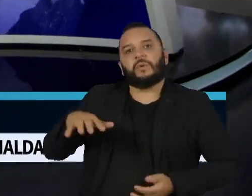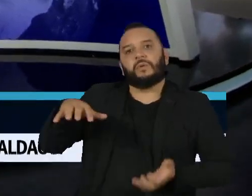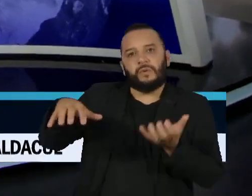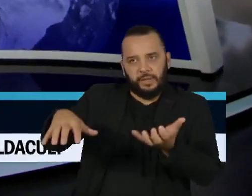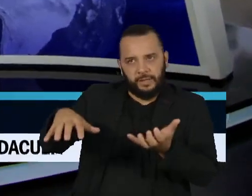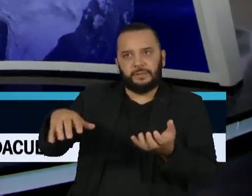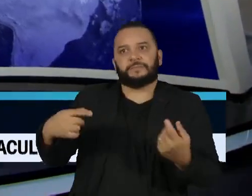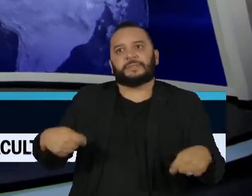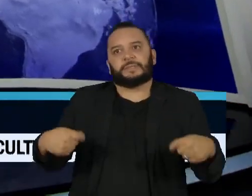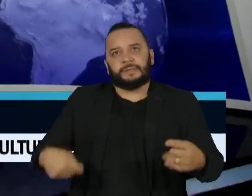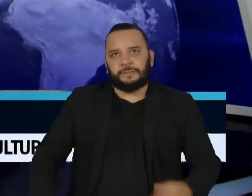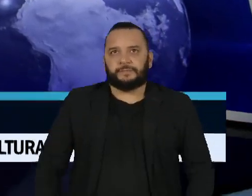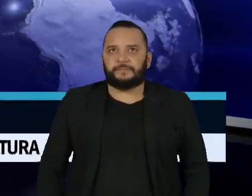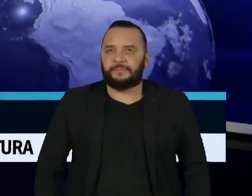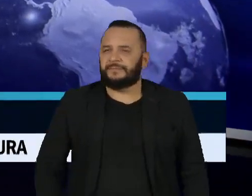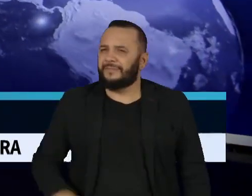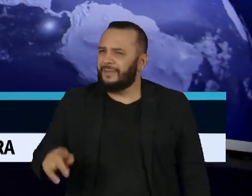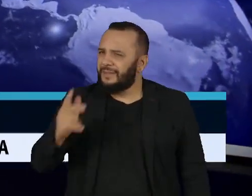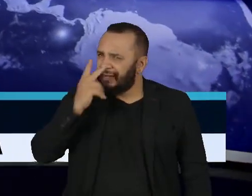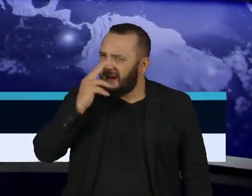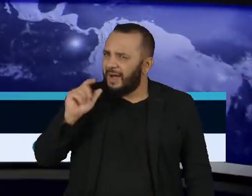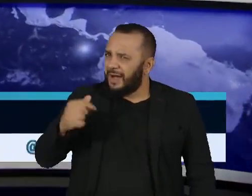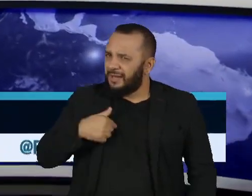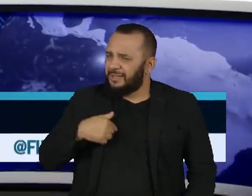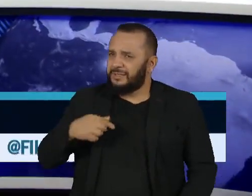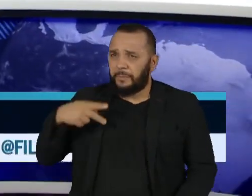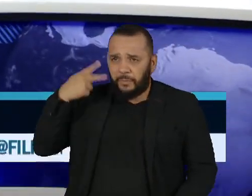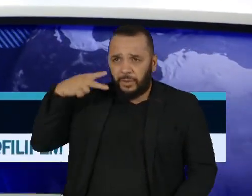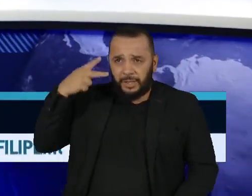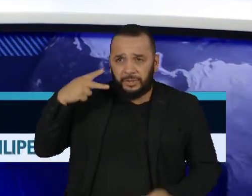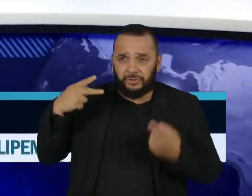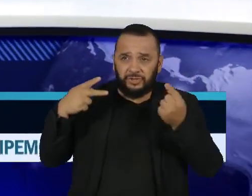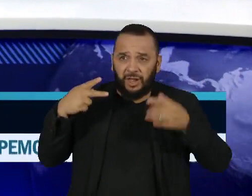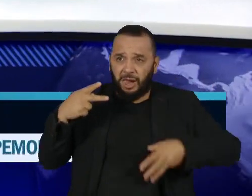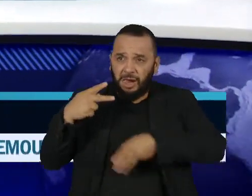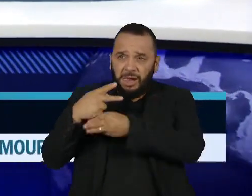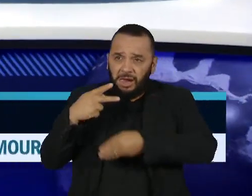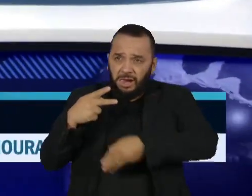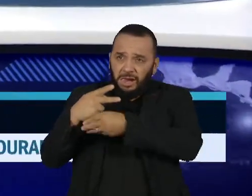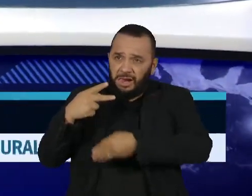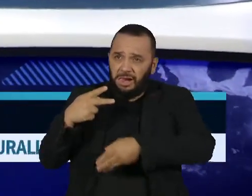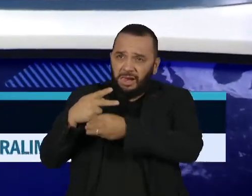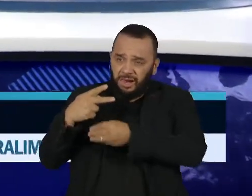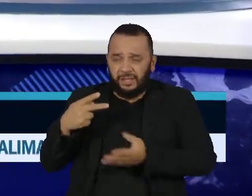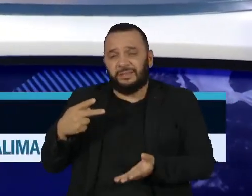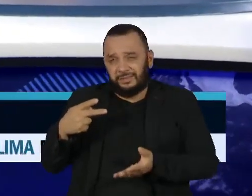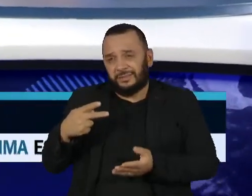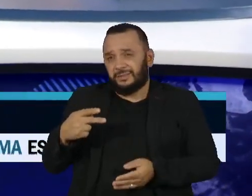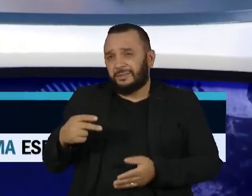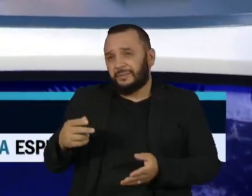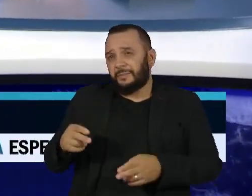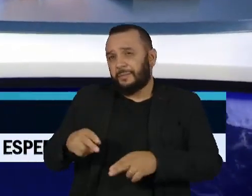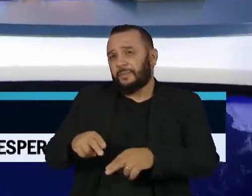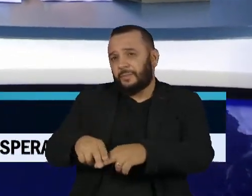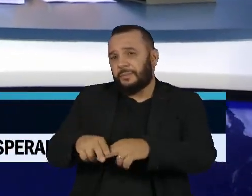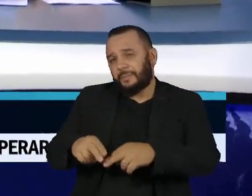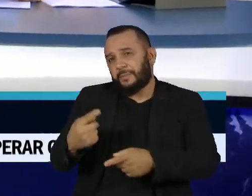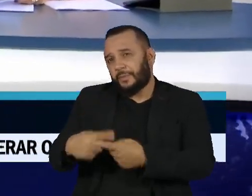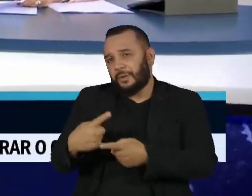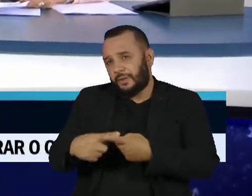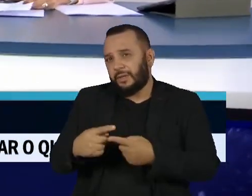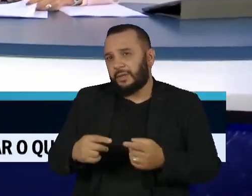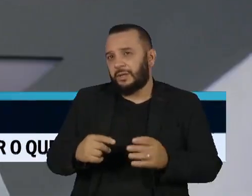Capaz, na sua opinião, aumentar o valor destinado às emendas parlamentares é o custo que Lula paga por ter formado um governo de